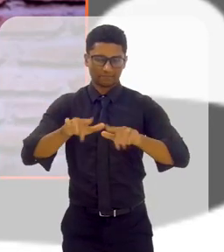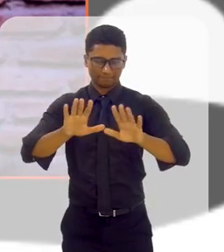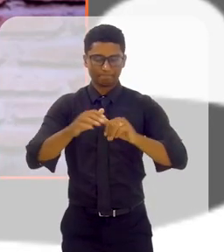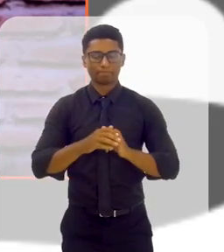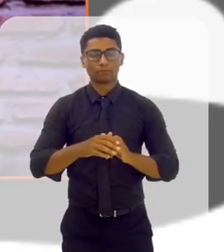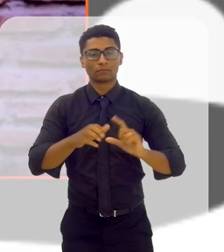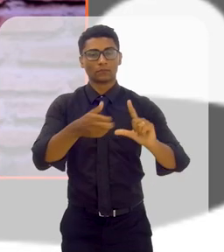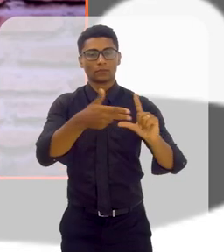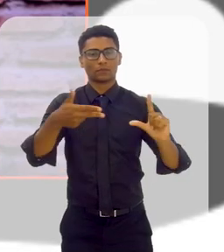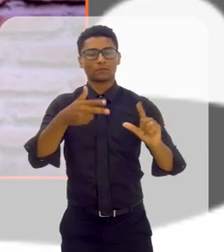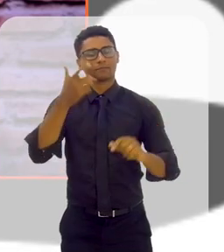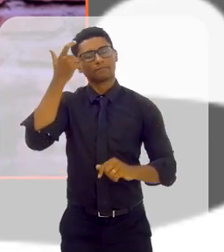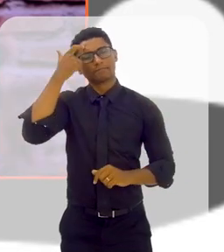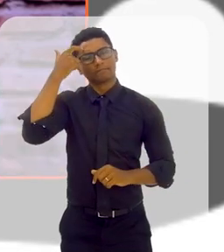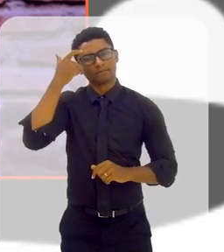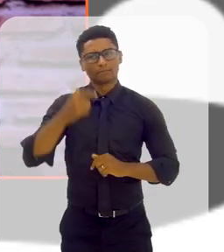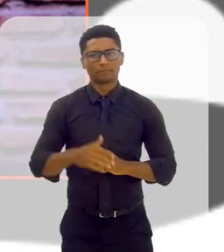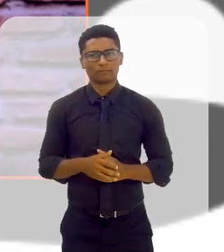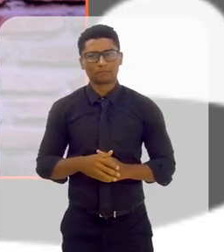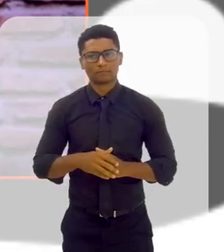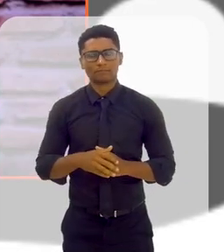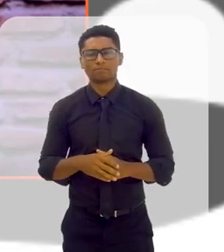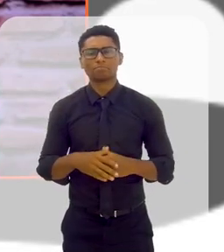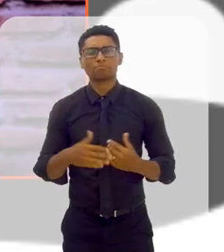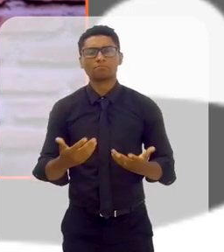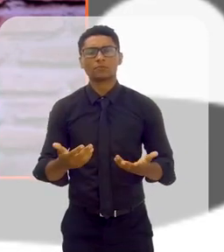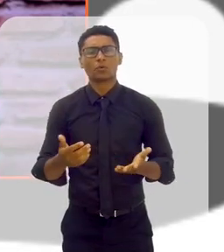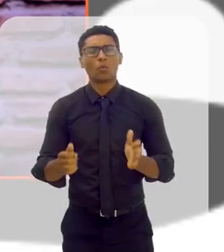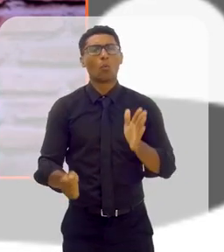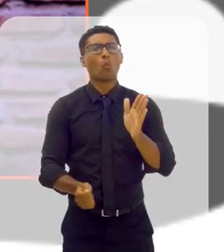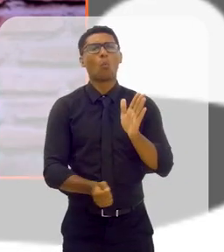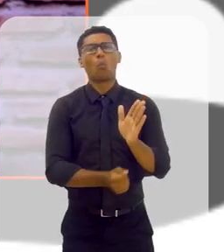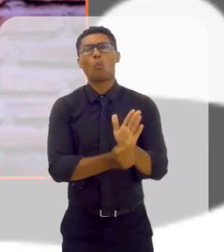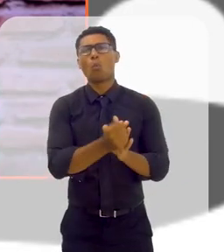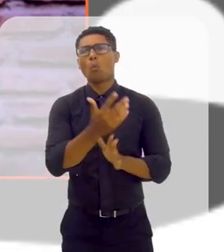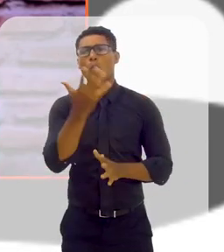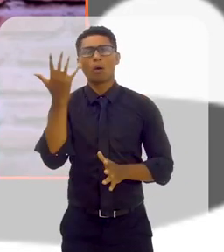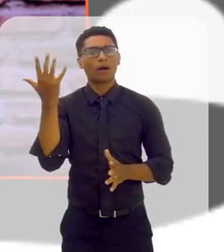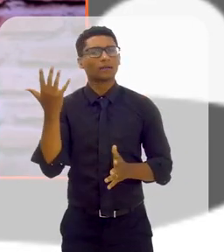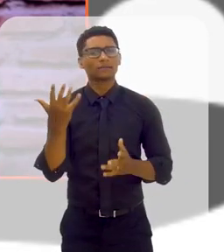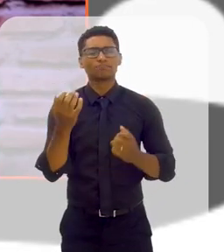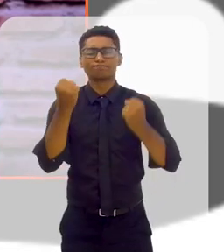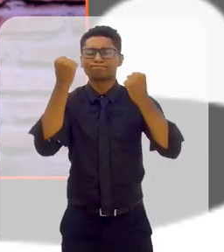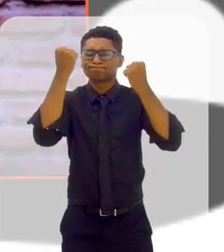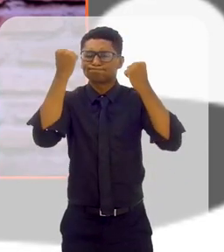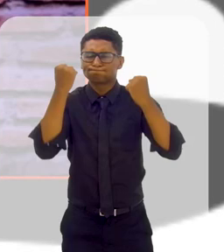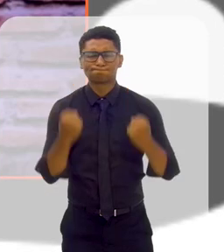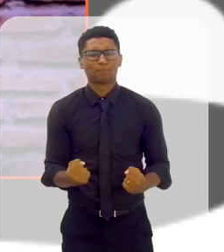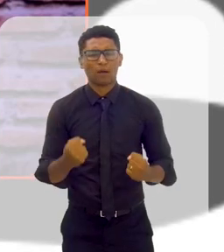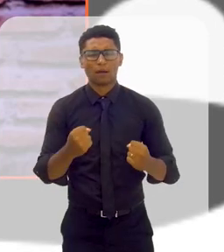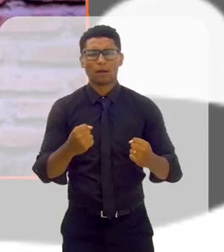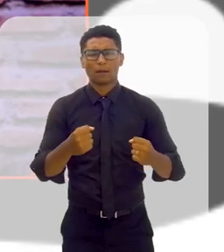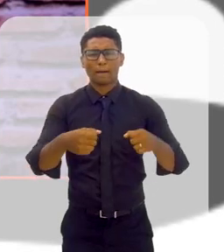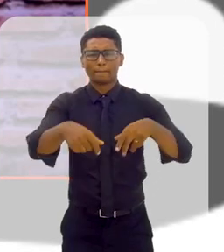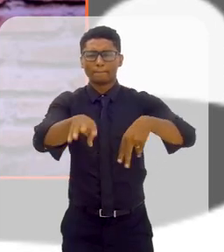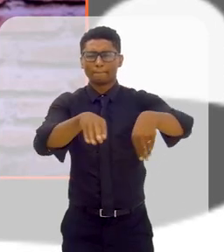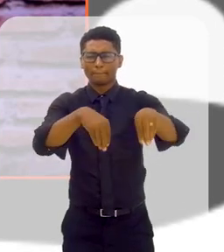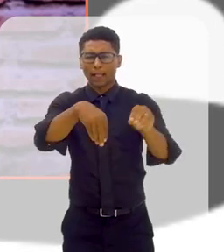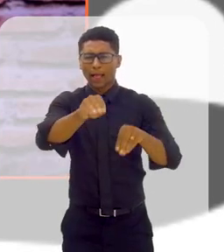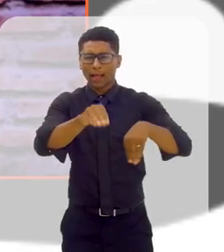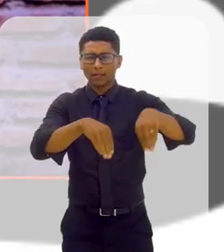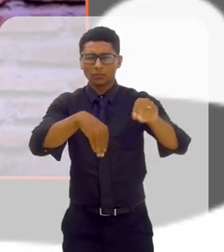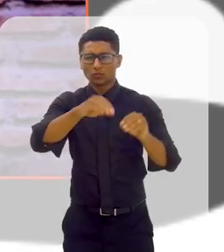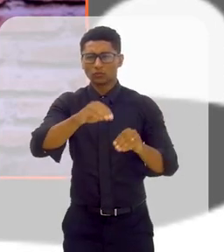dos empregos Imagine só Quantas toneladas e toneladas e toneladas e toneladas de plásticos